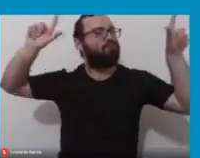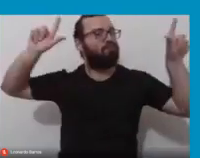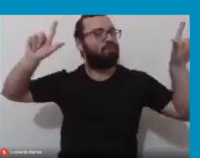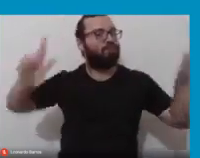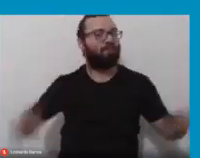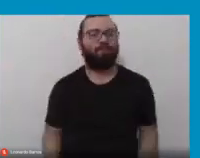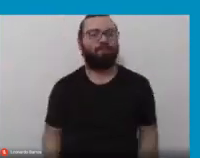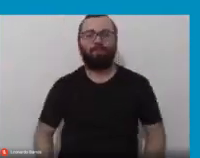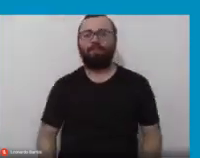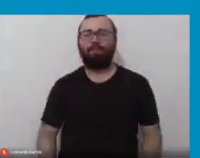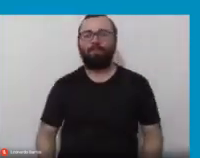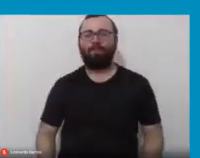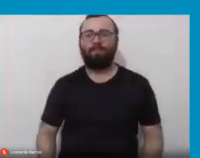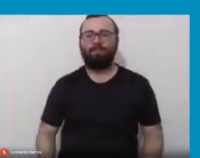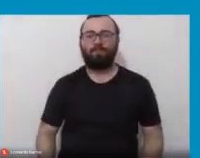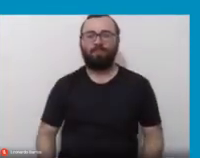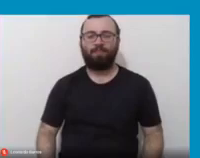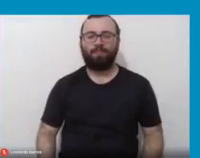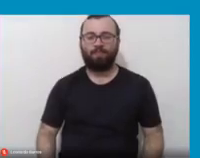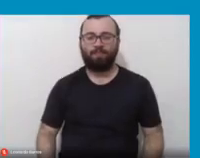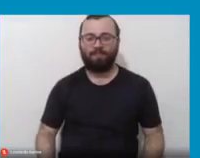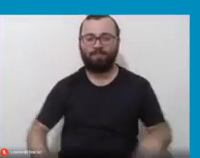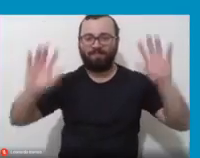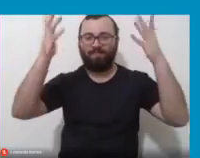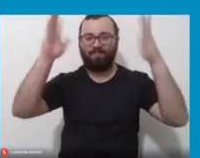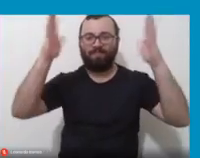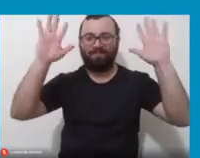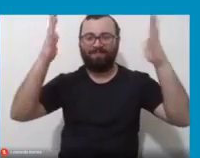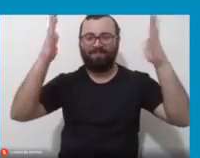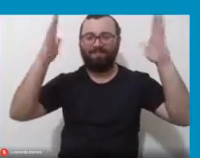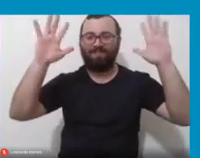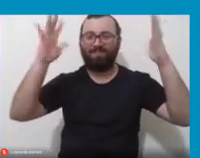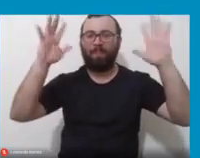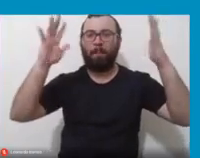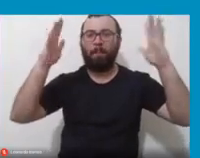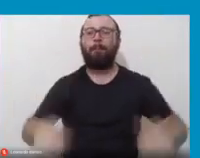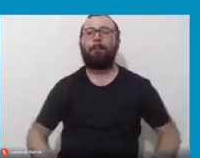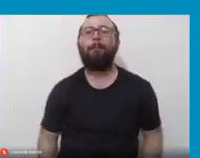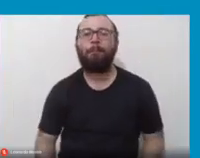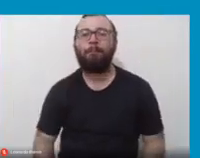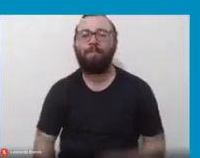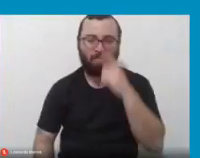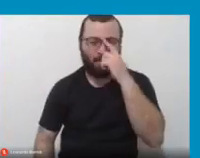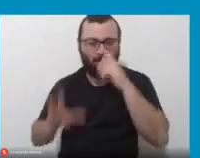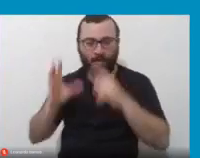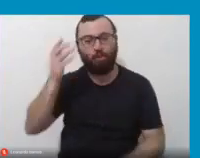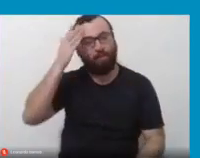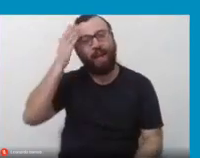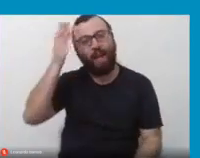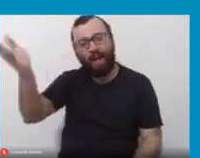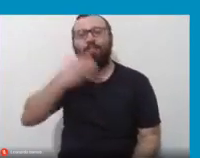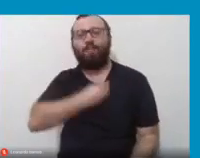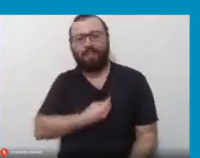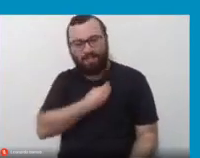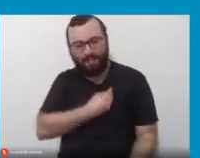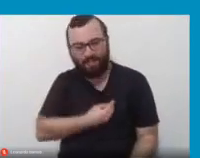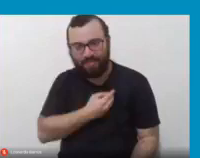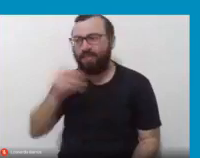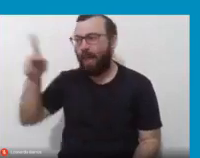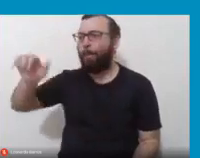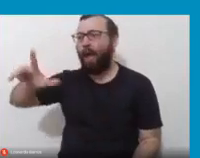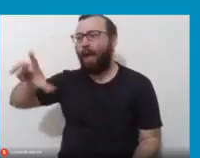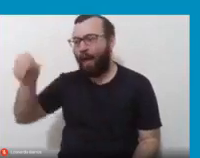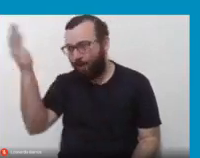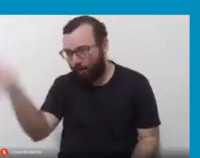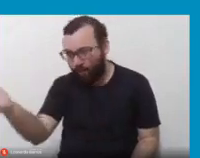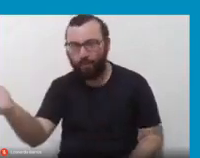Muito obrigado, Jaqueline, muito obrigado. A sua presença, a presença do Paulo e, principalmente,